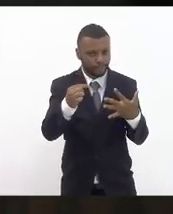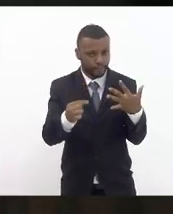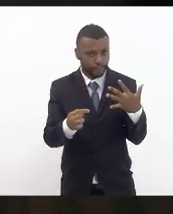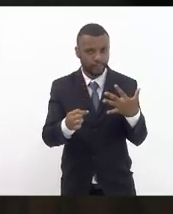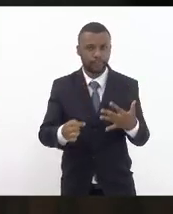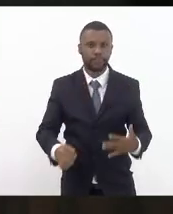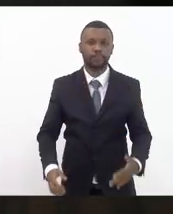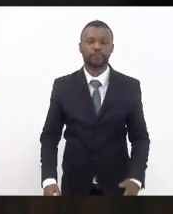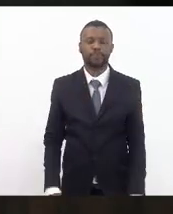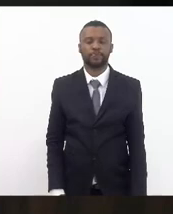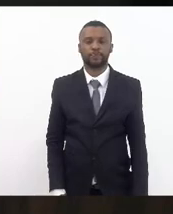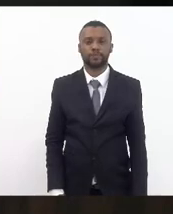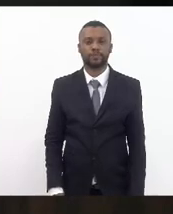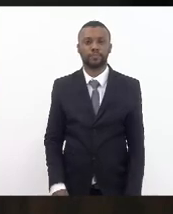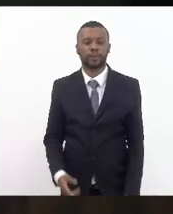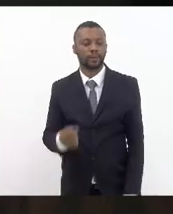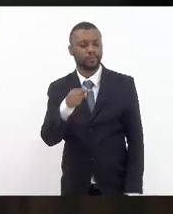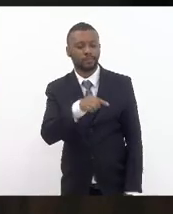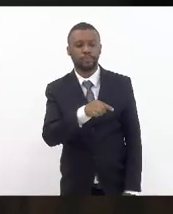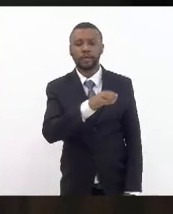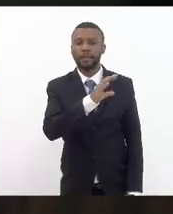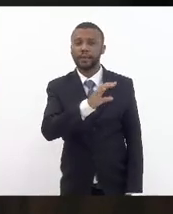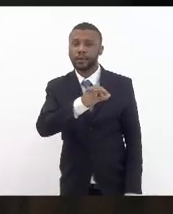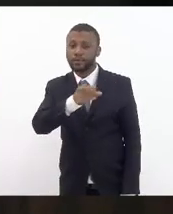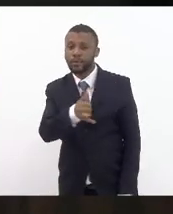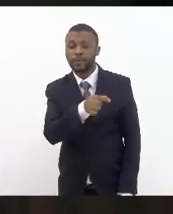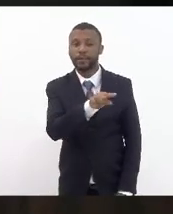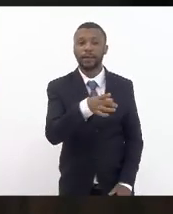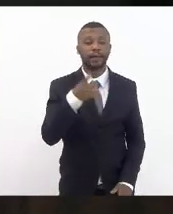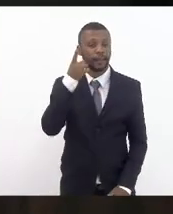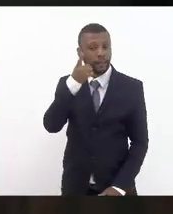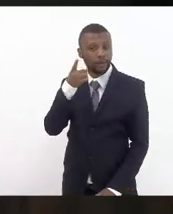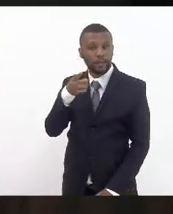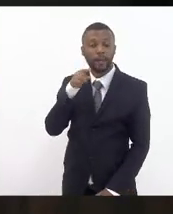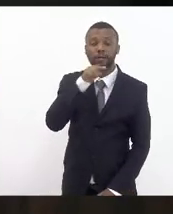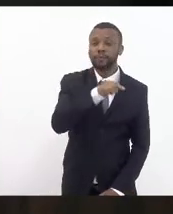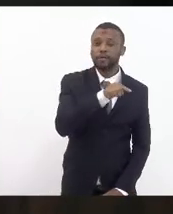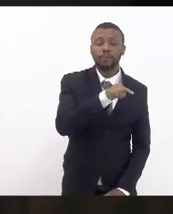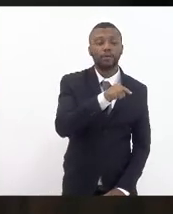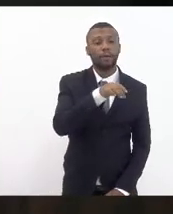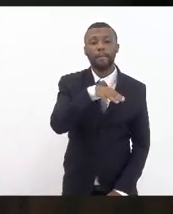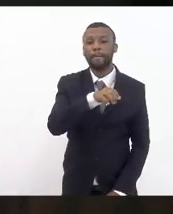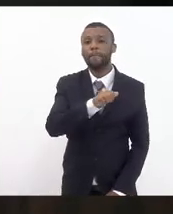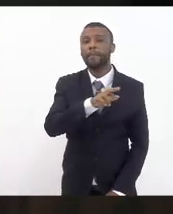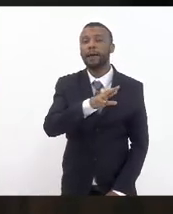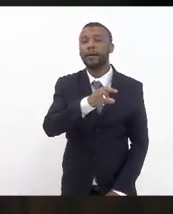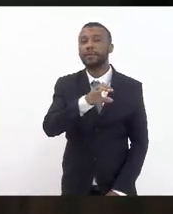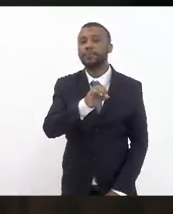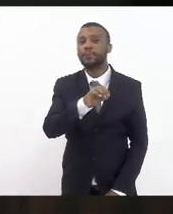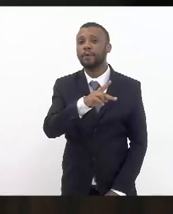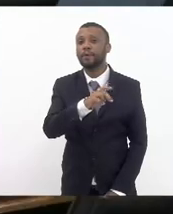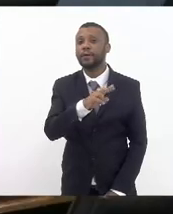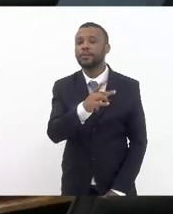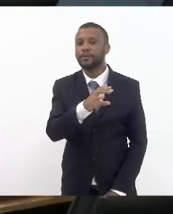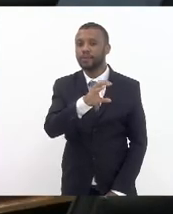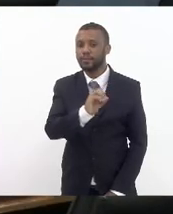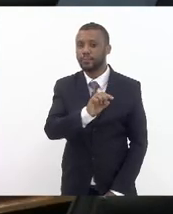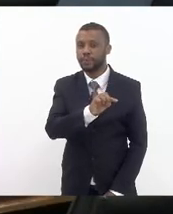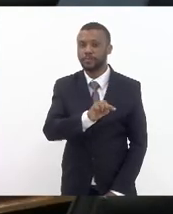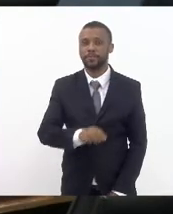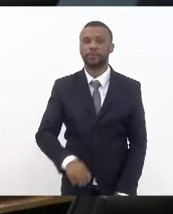Controle. Para emitir parecer pela Comissão de Constituição e Justiça, deputado Márcio Pacheco.